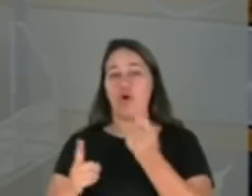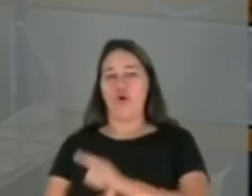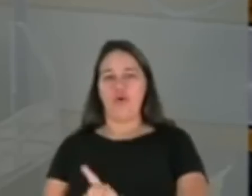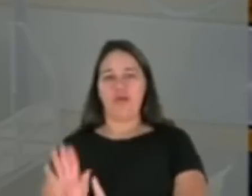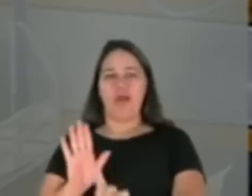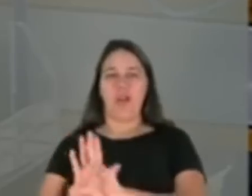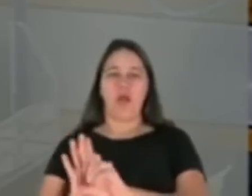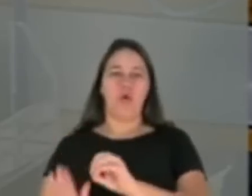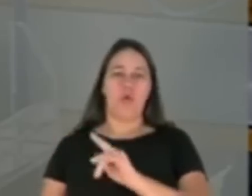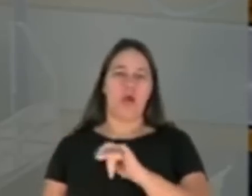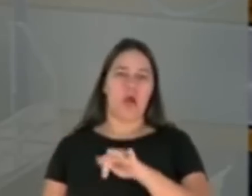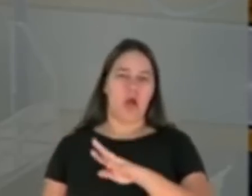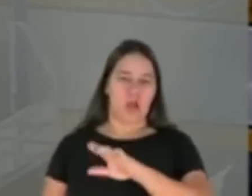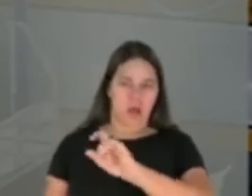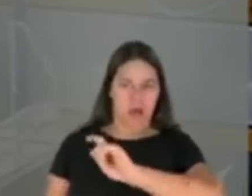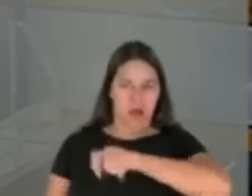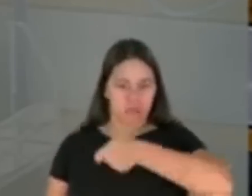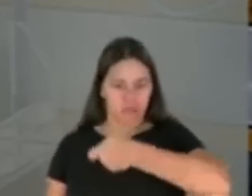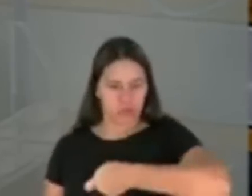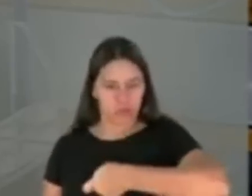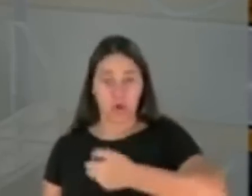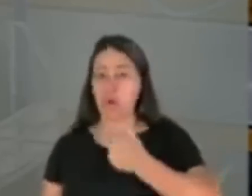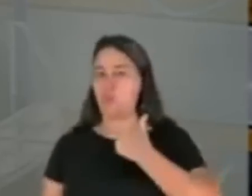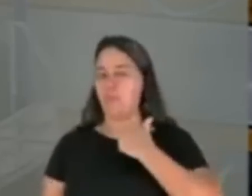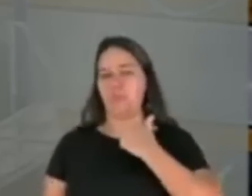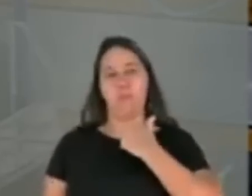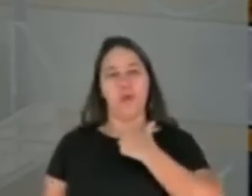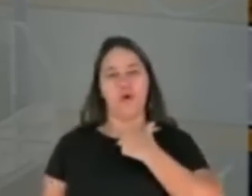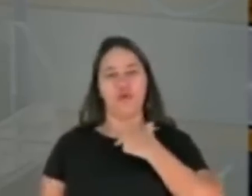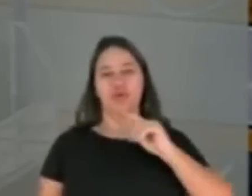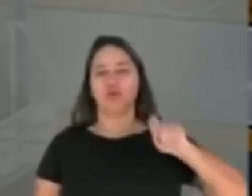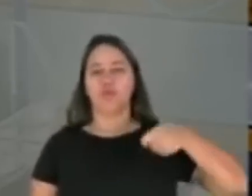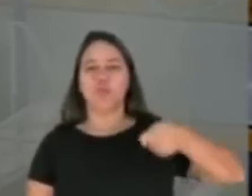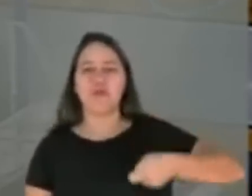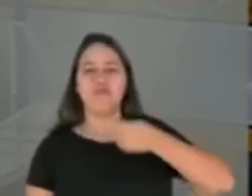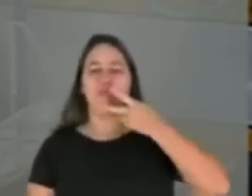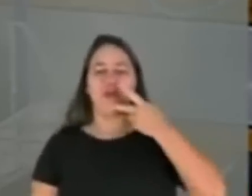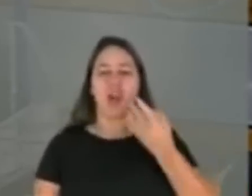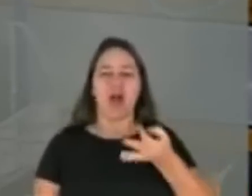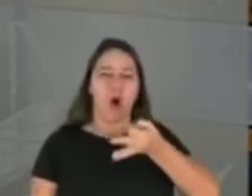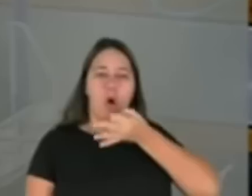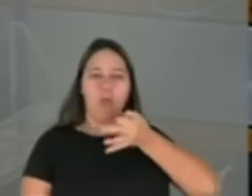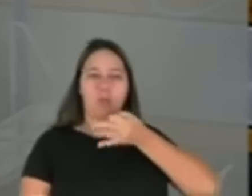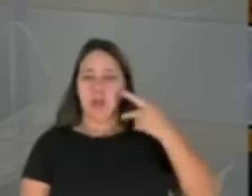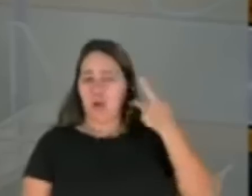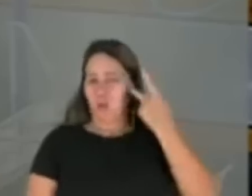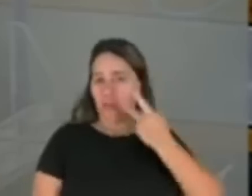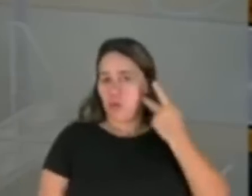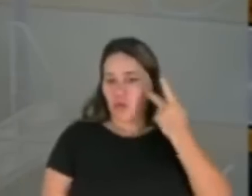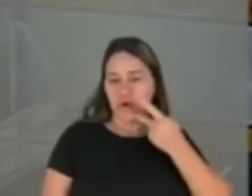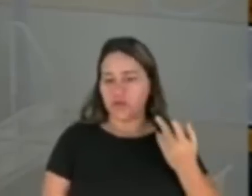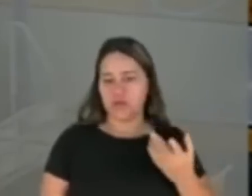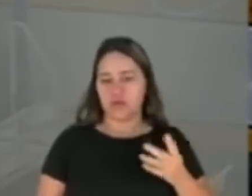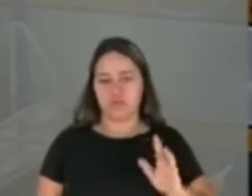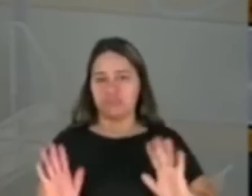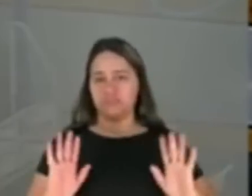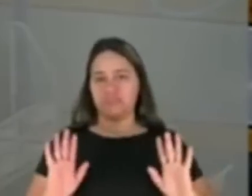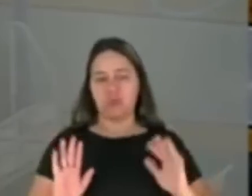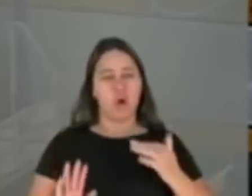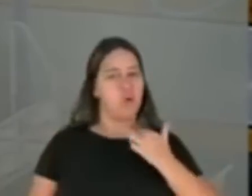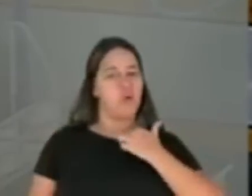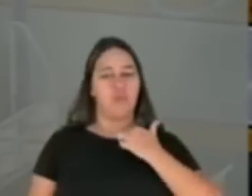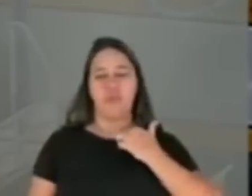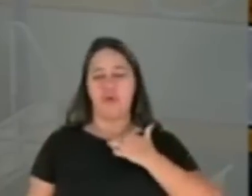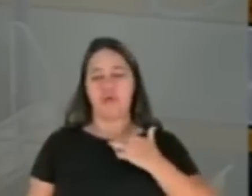não pode um magistrado expressar a opinião política em nenhuma circunstância preferência partidária nenhuma